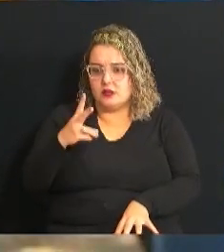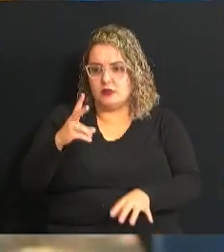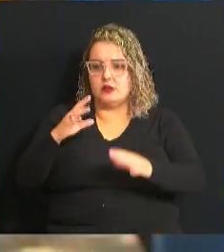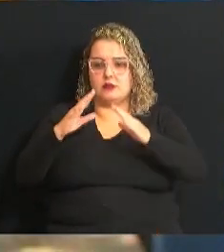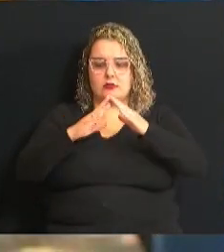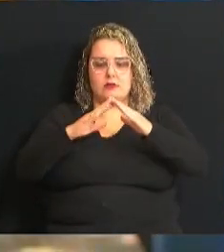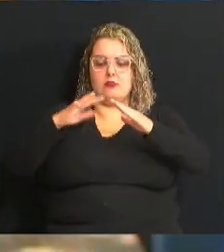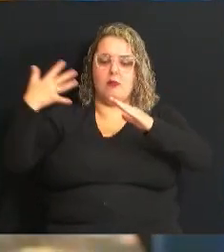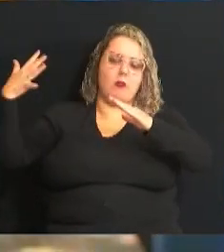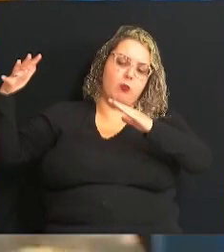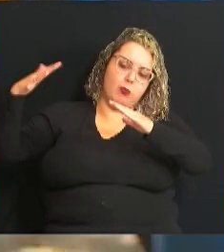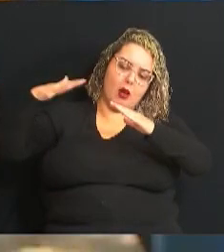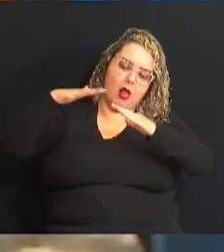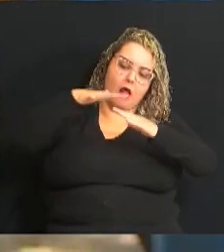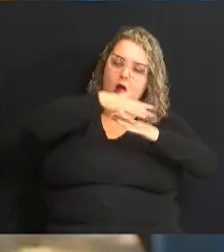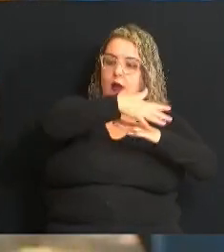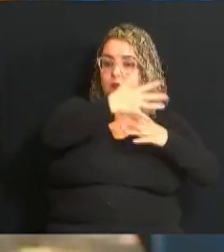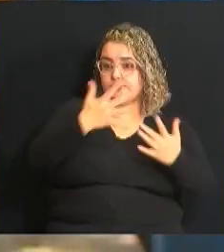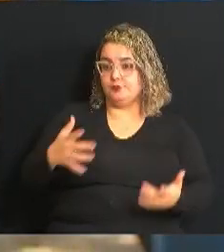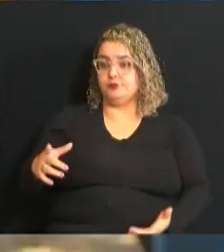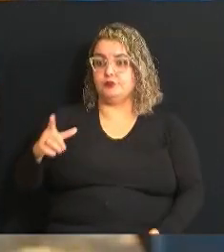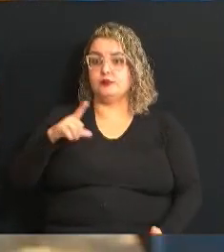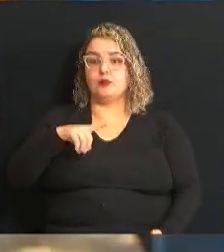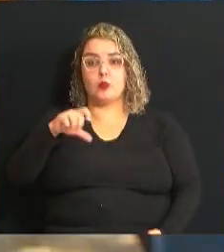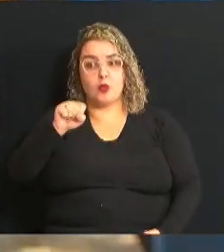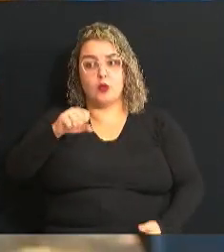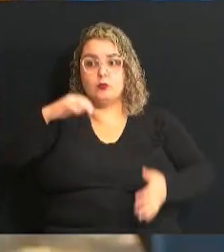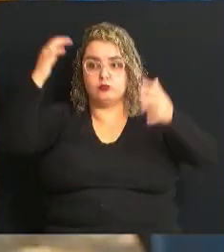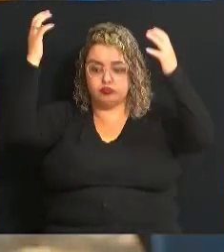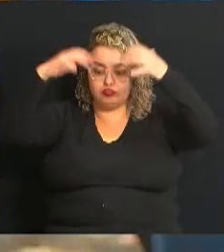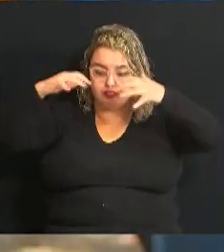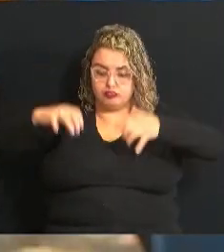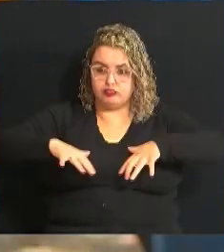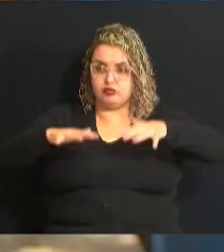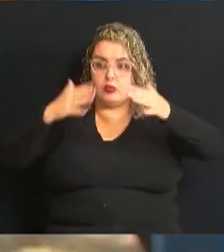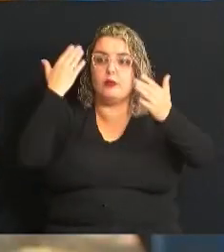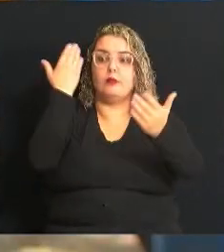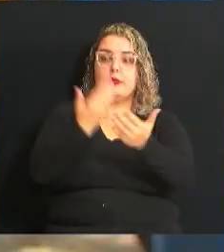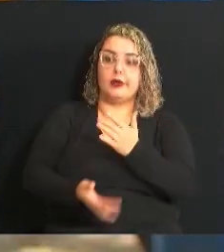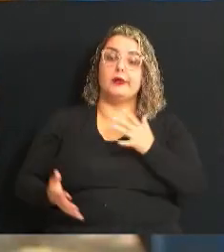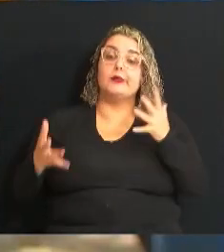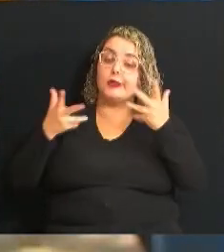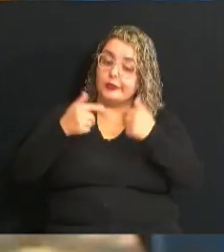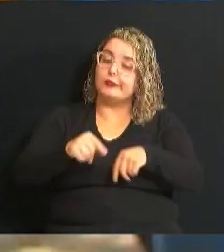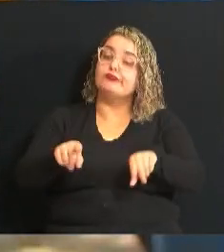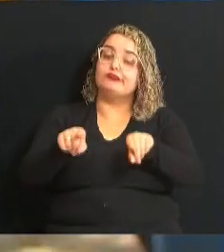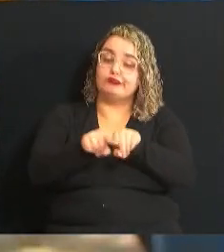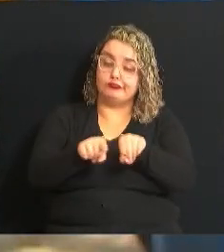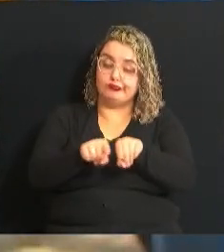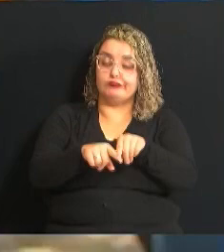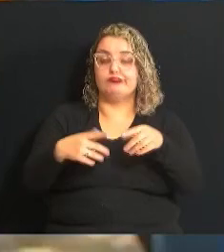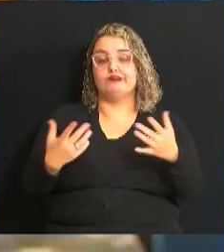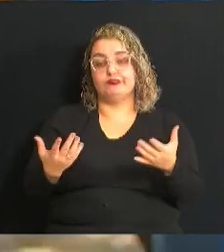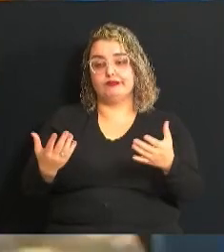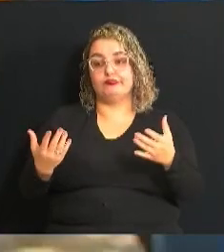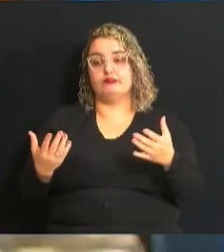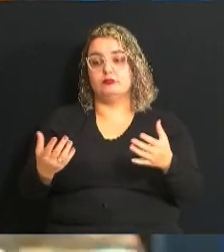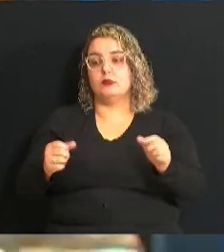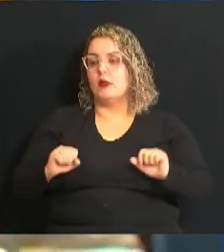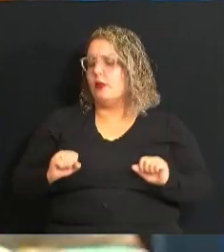várias casas, tivemos umas 8 enchentes que perdemos tudo também. Então, a gente vem com essa